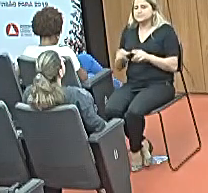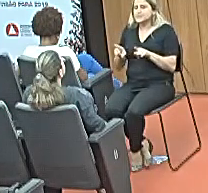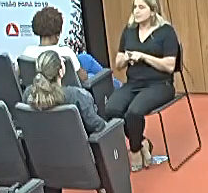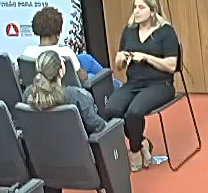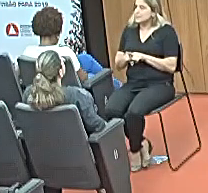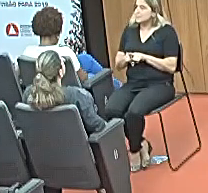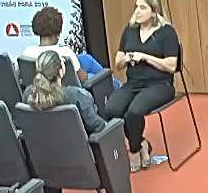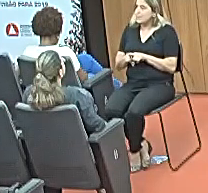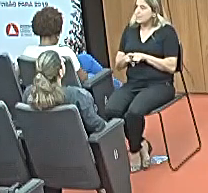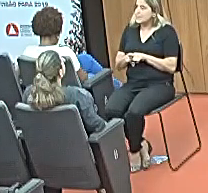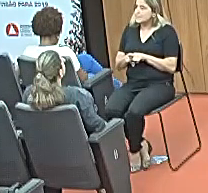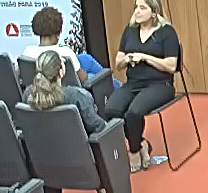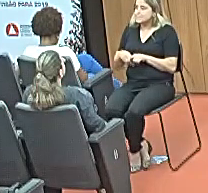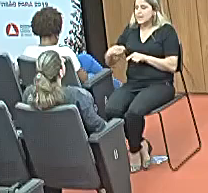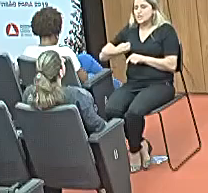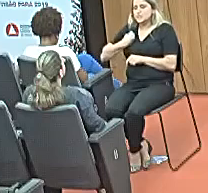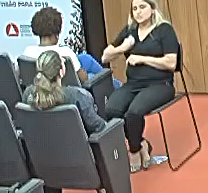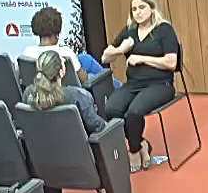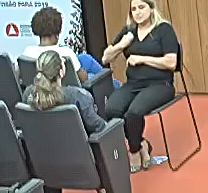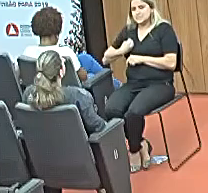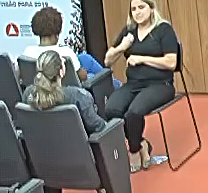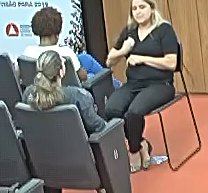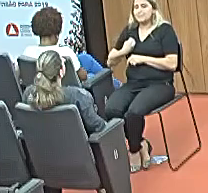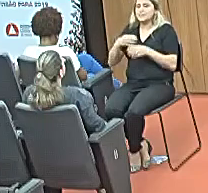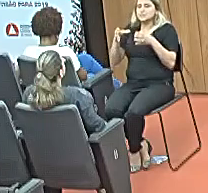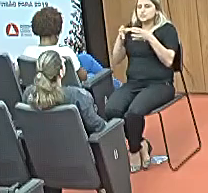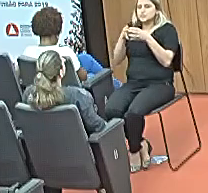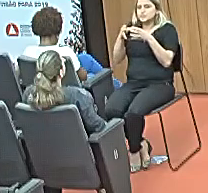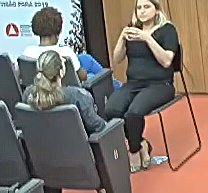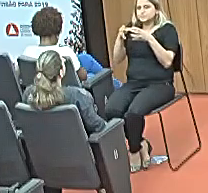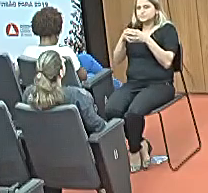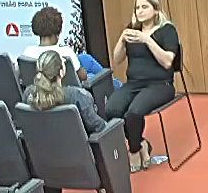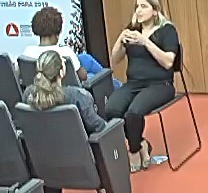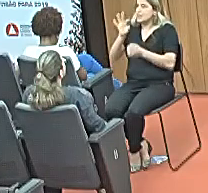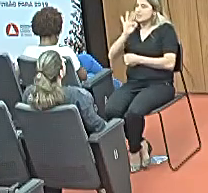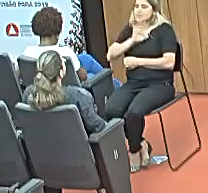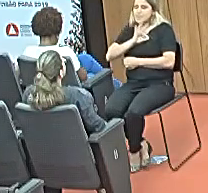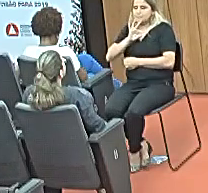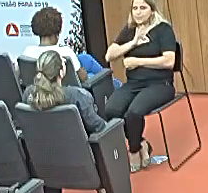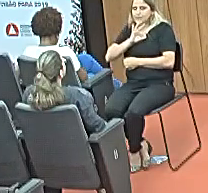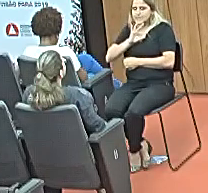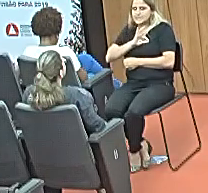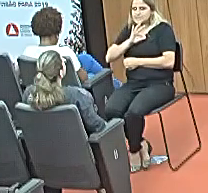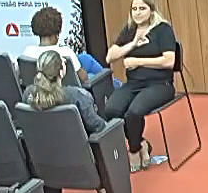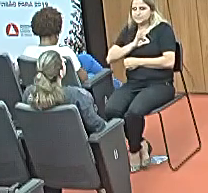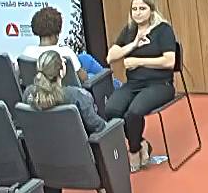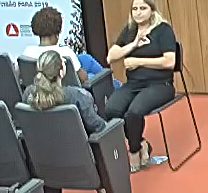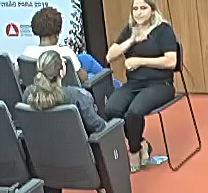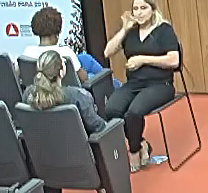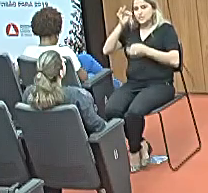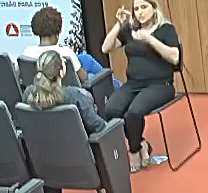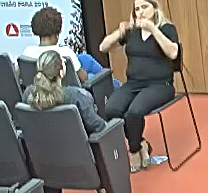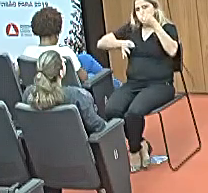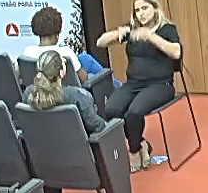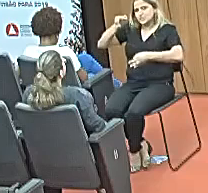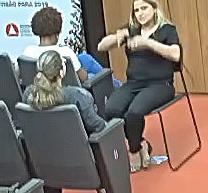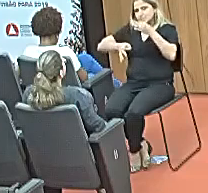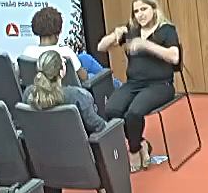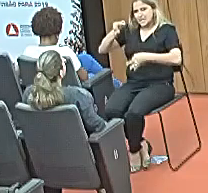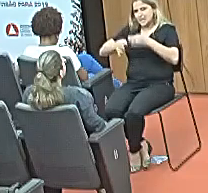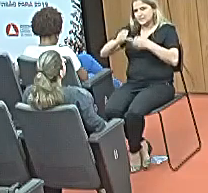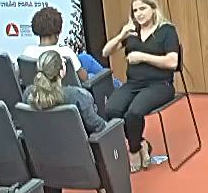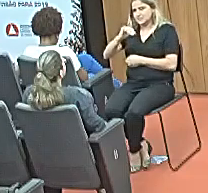curtas os participantes do grupo de trabalho de infraestrutura das polícias ostensiva e judiciário e defesa civil